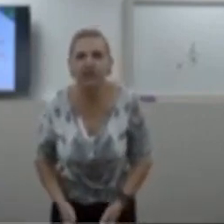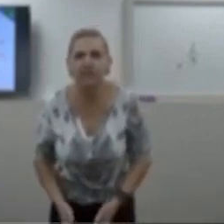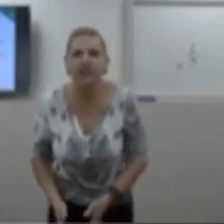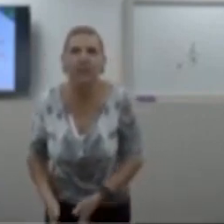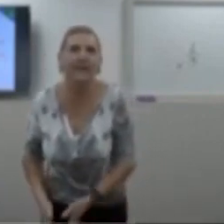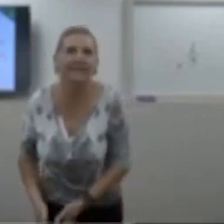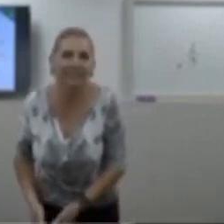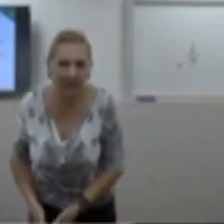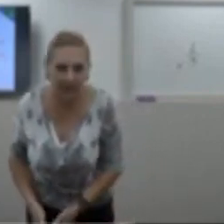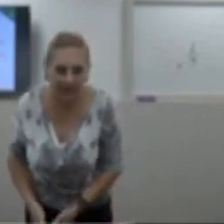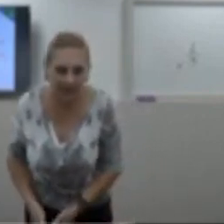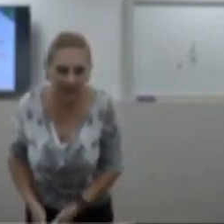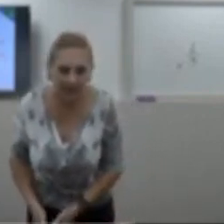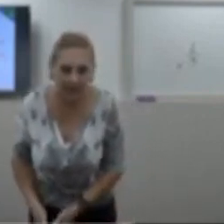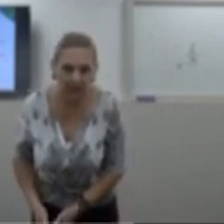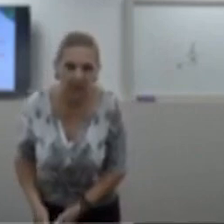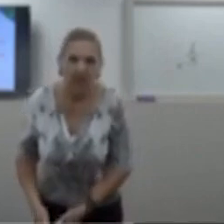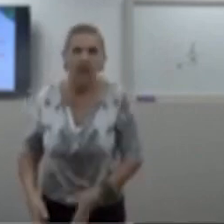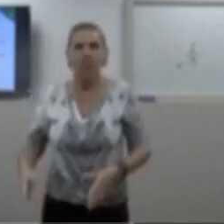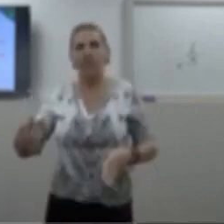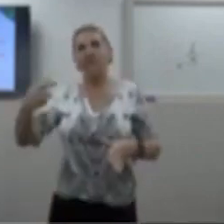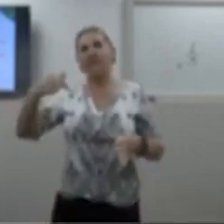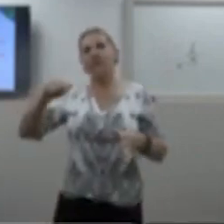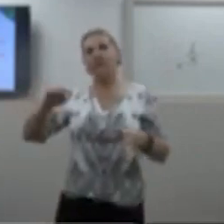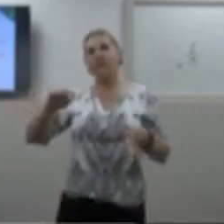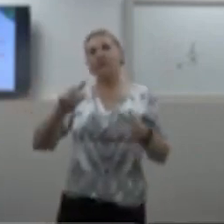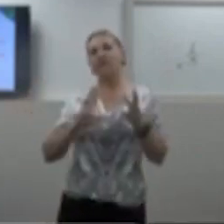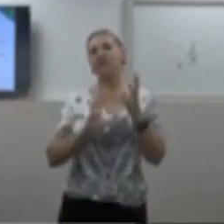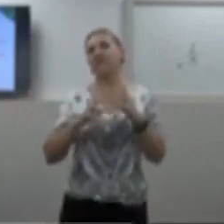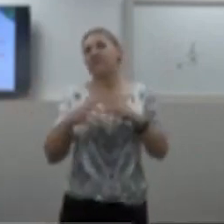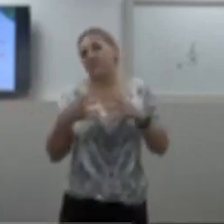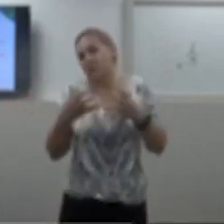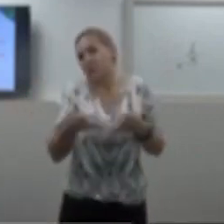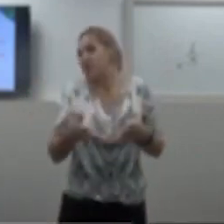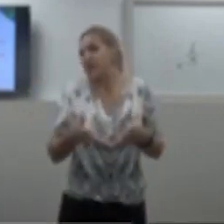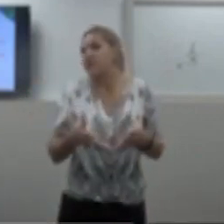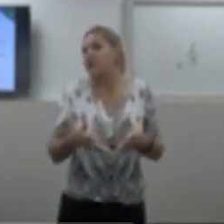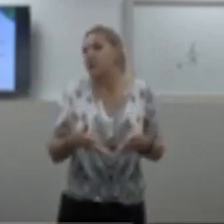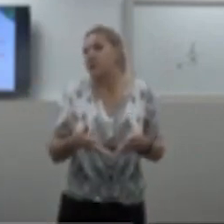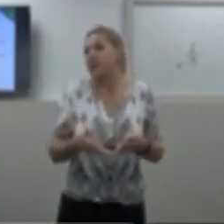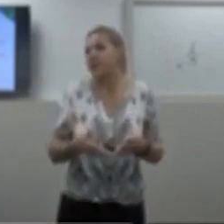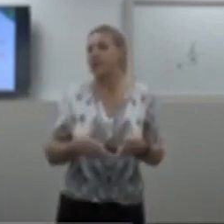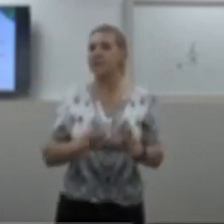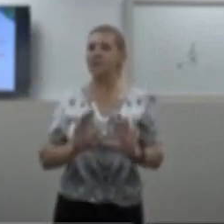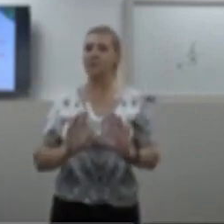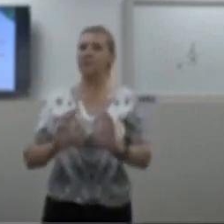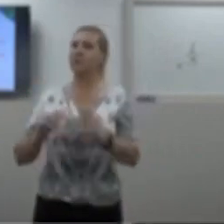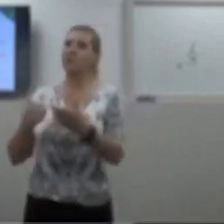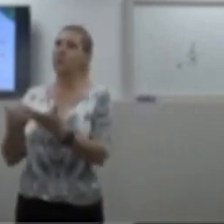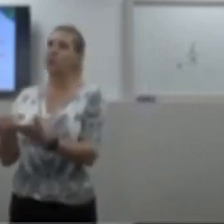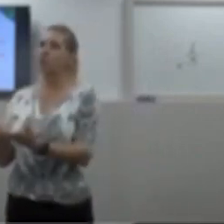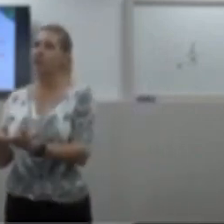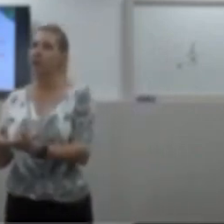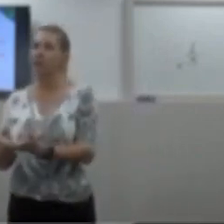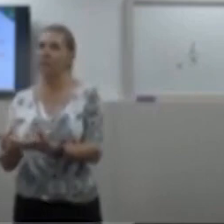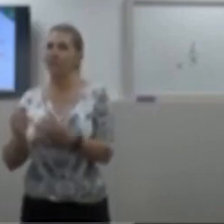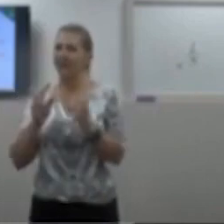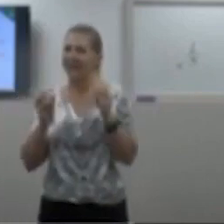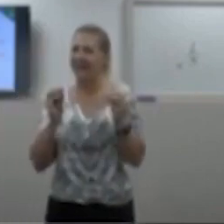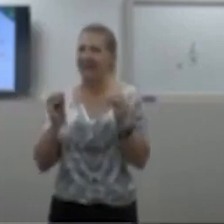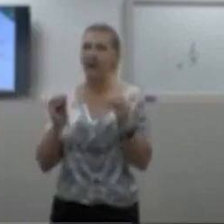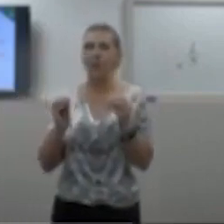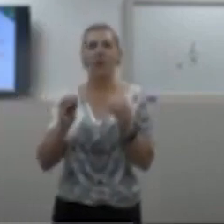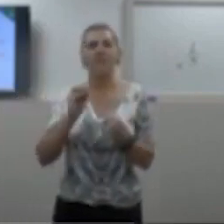15 dias de quarentena. Você vai dizer, no lugar, você pode dizer 15 dias de quarentena, assim você pode usar um outro